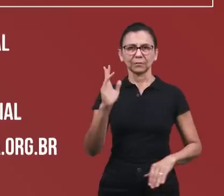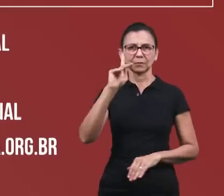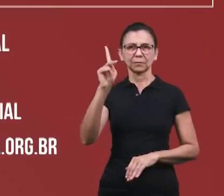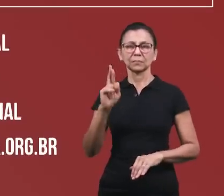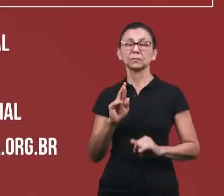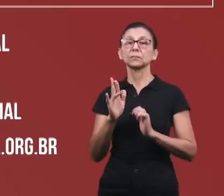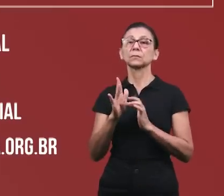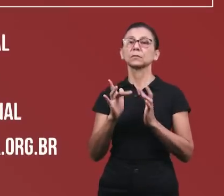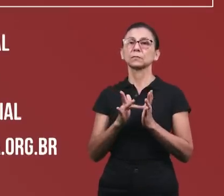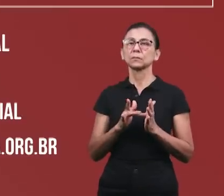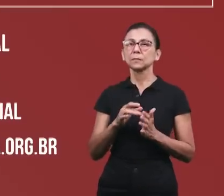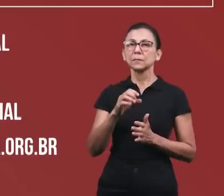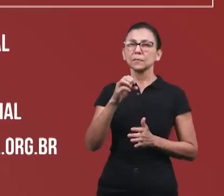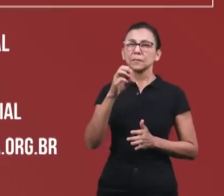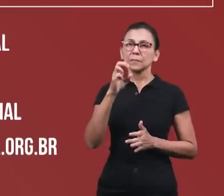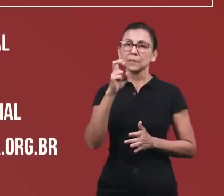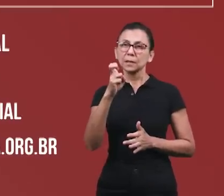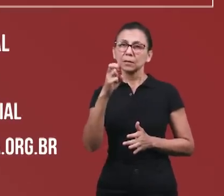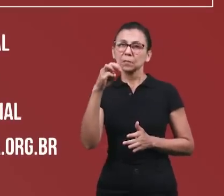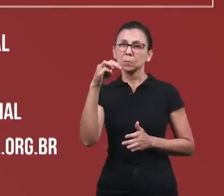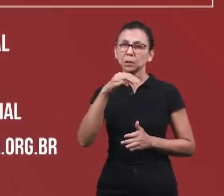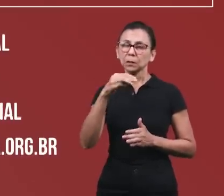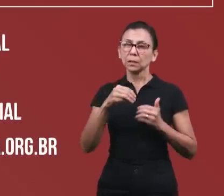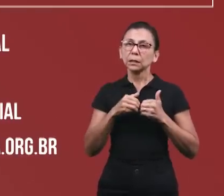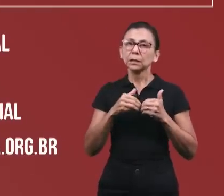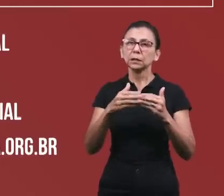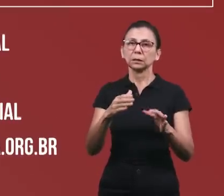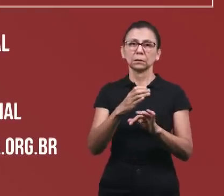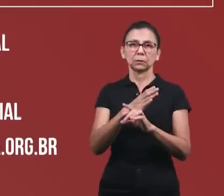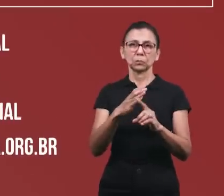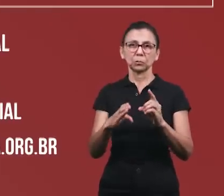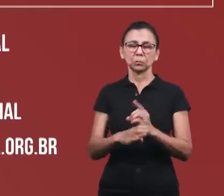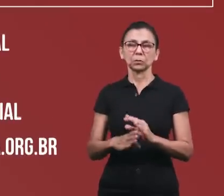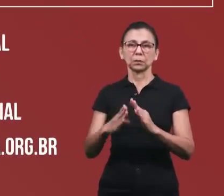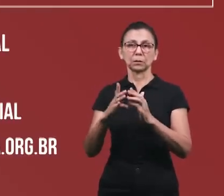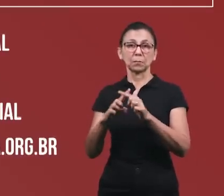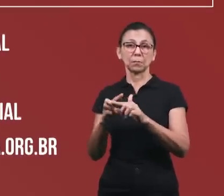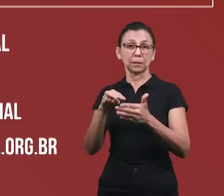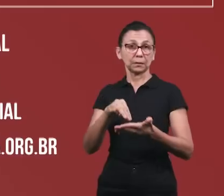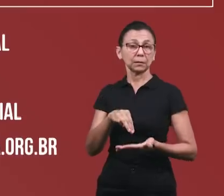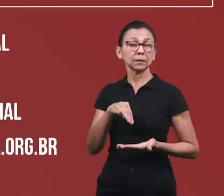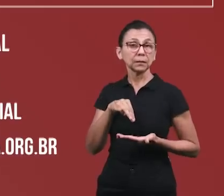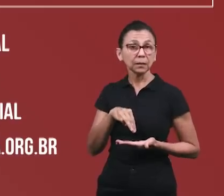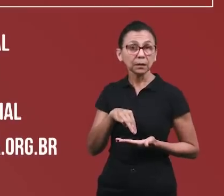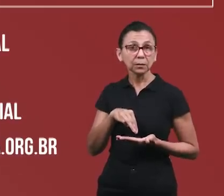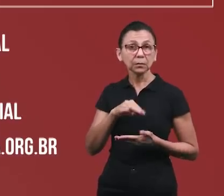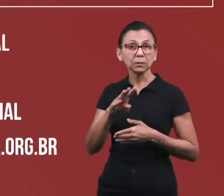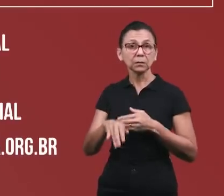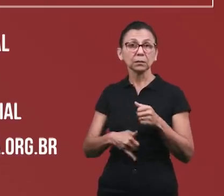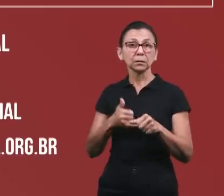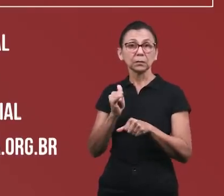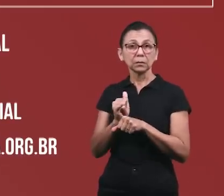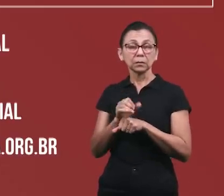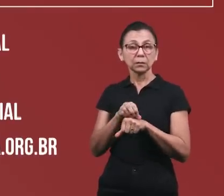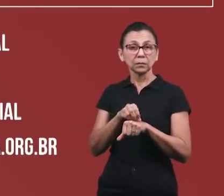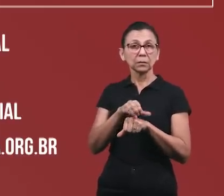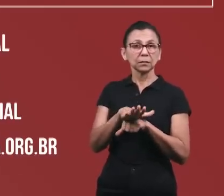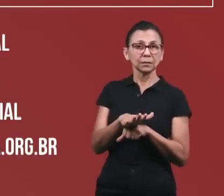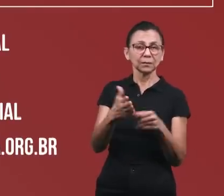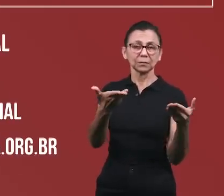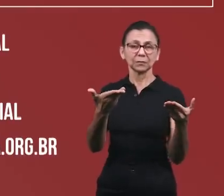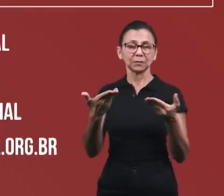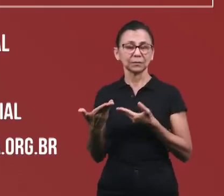A paz do Senhor Jesus. Dentro de 5 minutos, daremos início a um culto da Igreja Cristã Maranata, transmitido